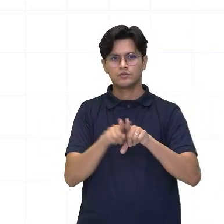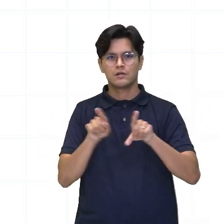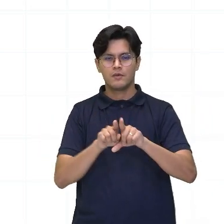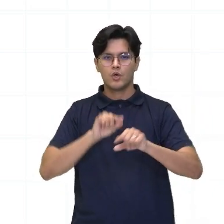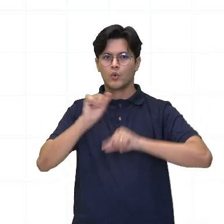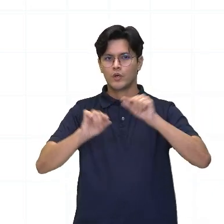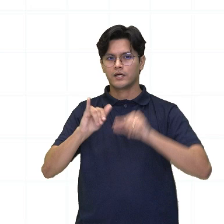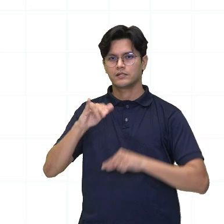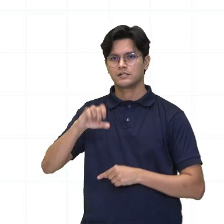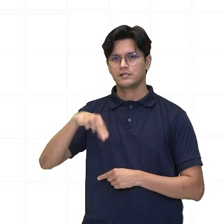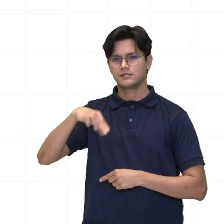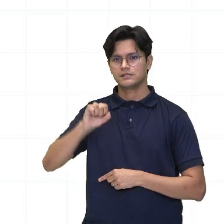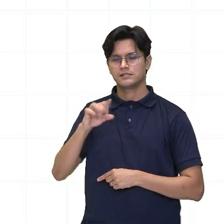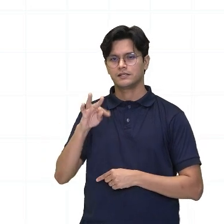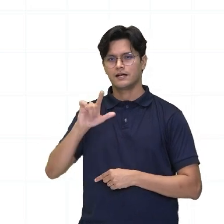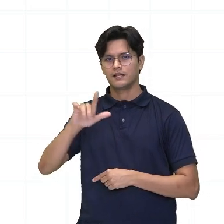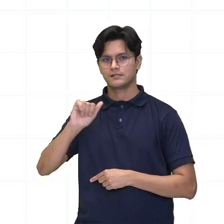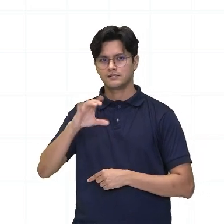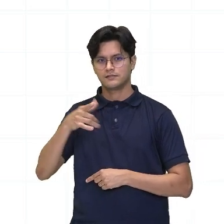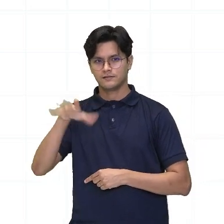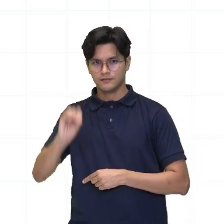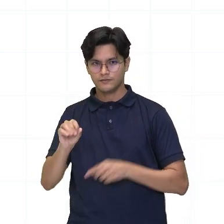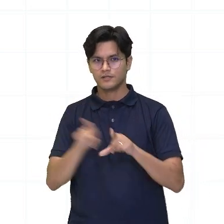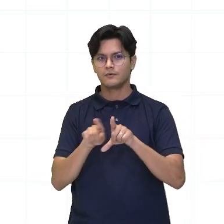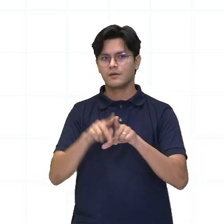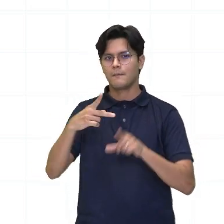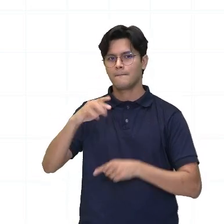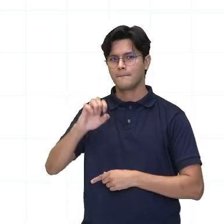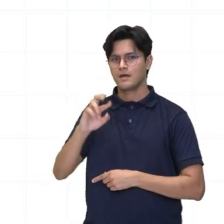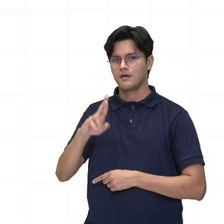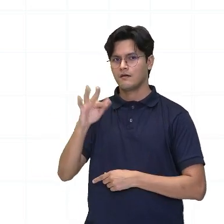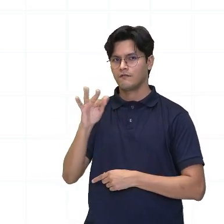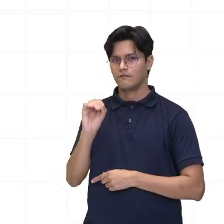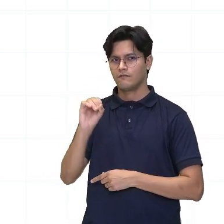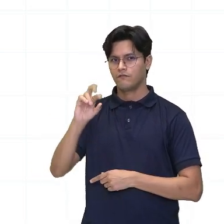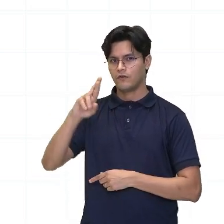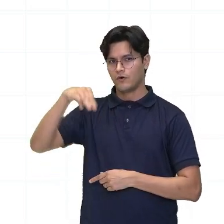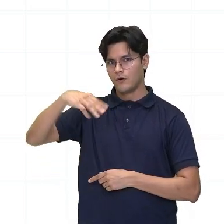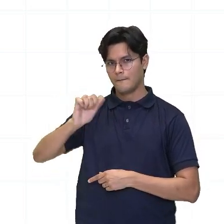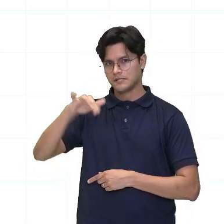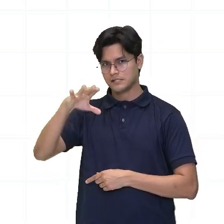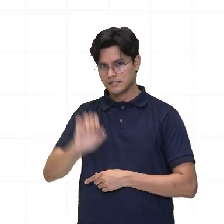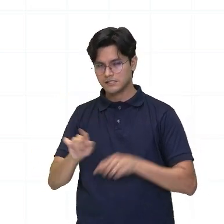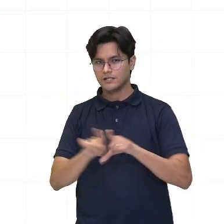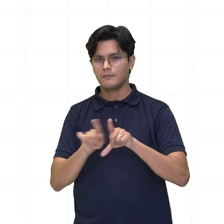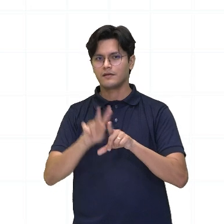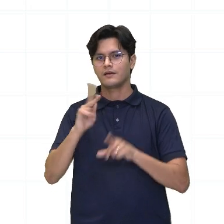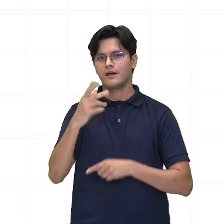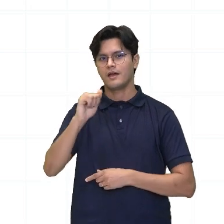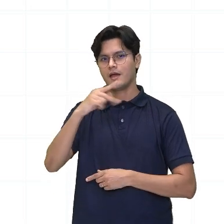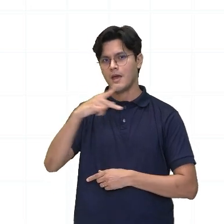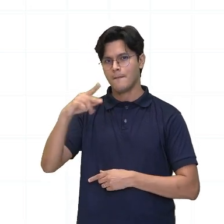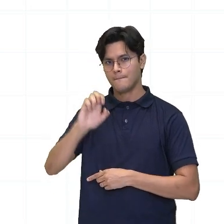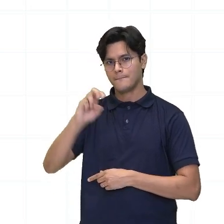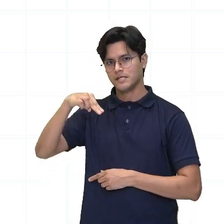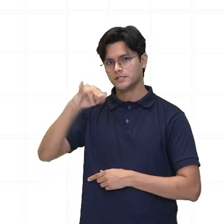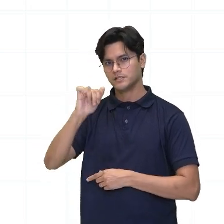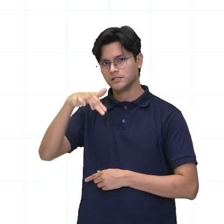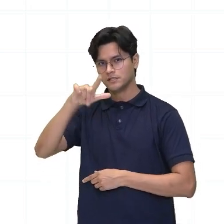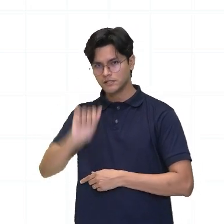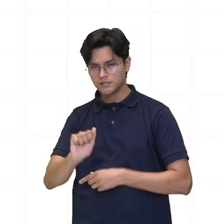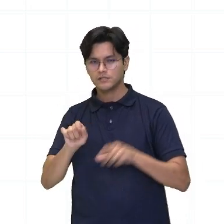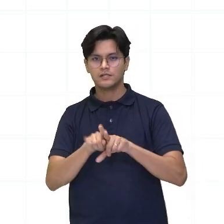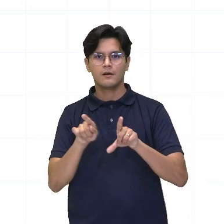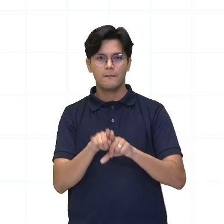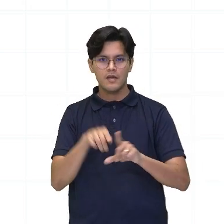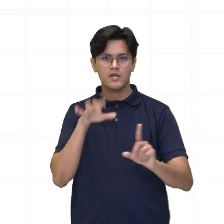happening, intervenções, videoarte, arte feita com auxílio de computador e web arte. Vamos agora analisar a